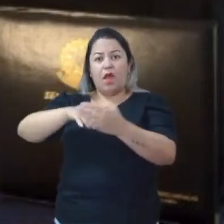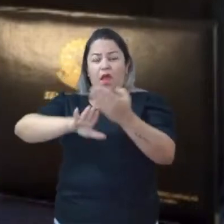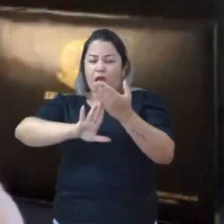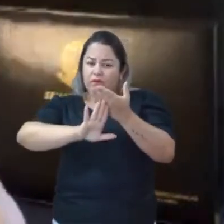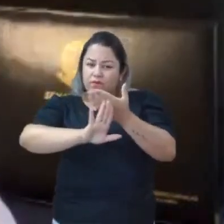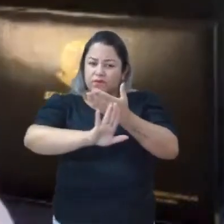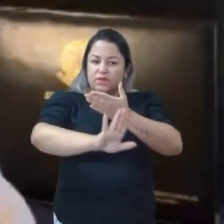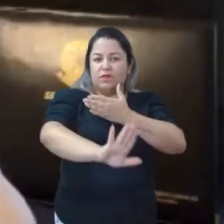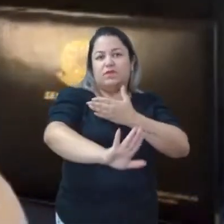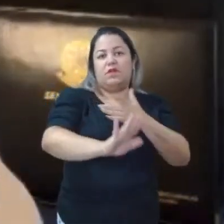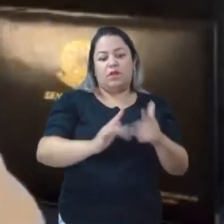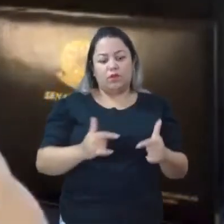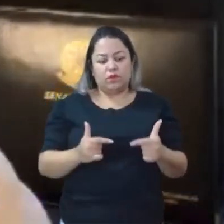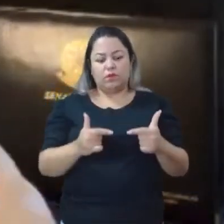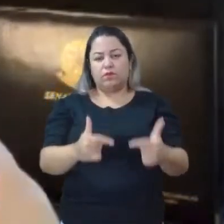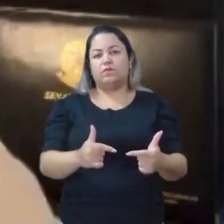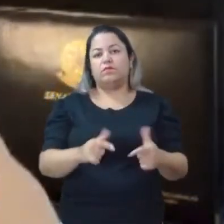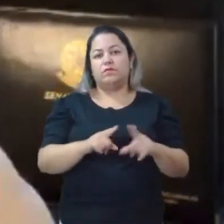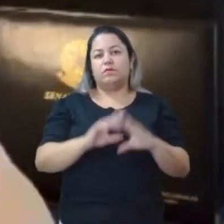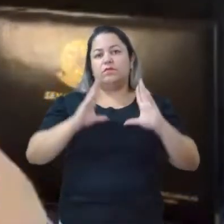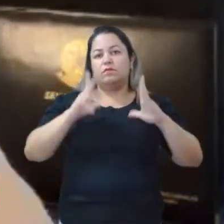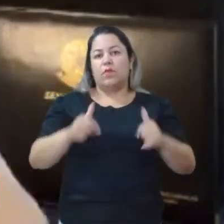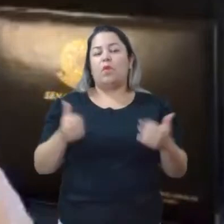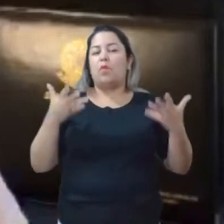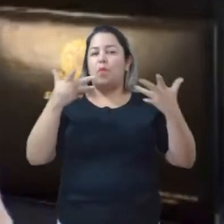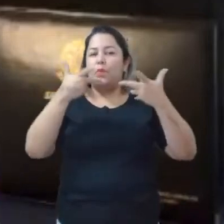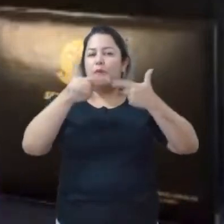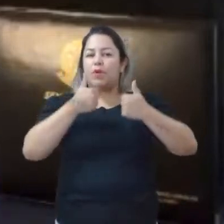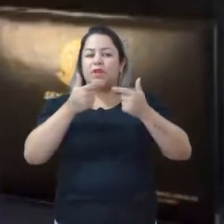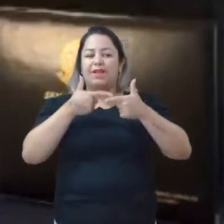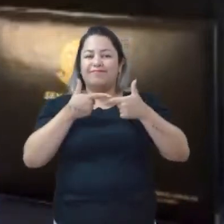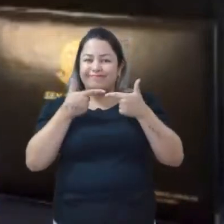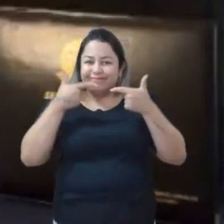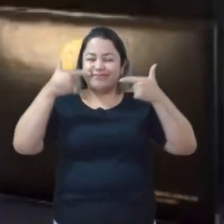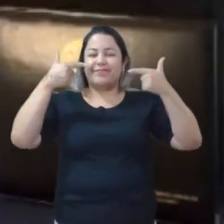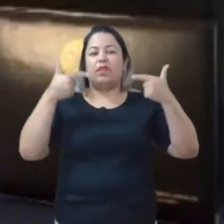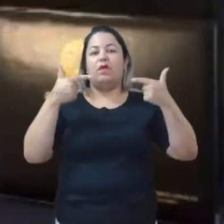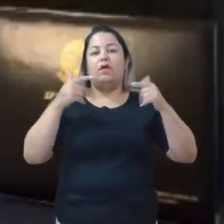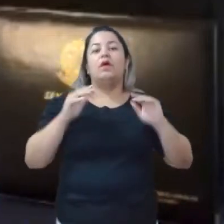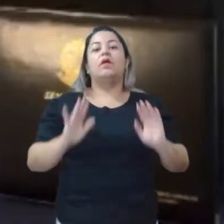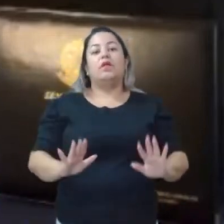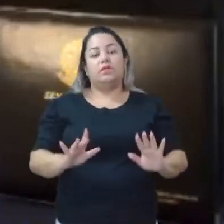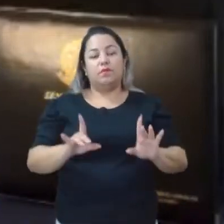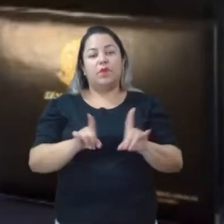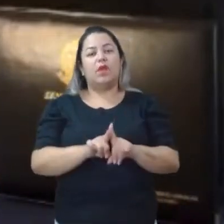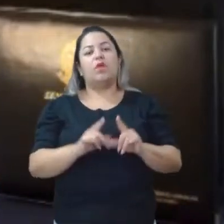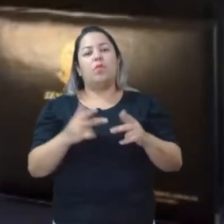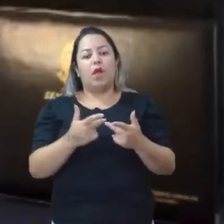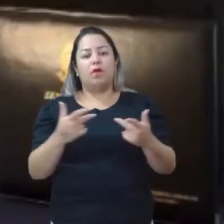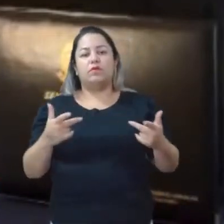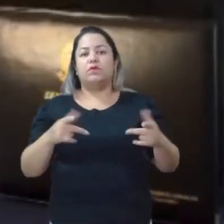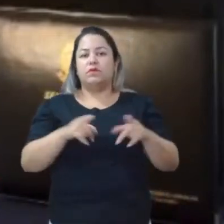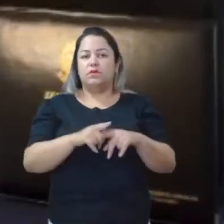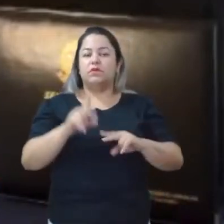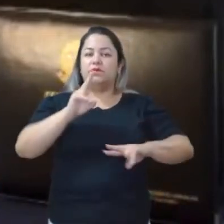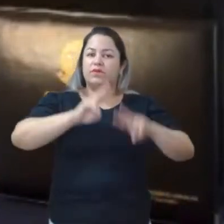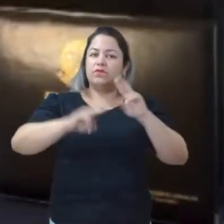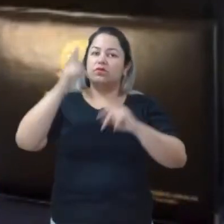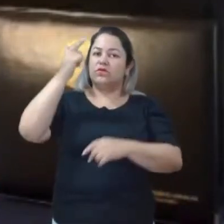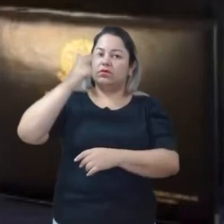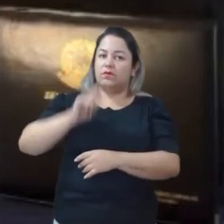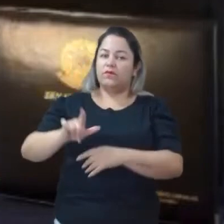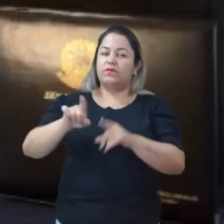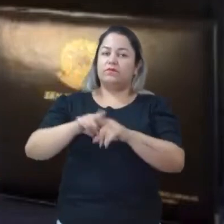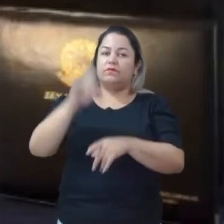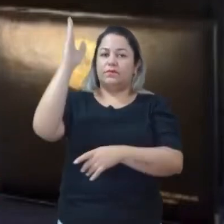a militância de uma campanha limpa, bonita, alegre. Então, acho que isso é algo que precisa ser revisto